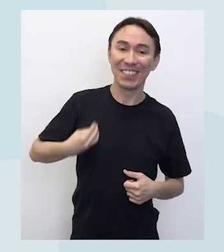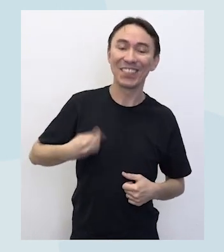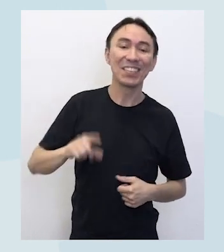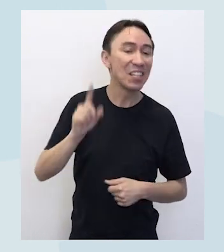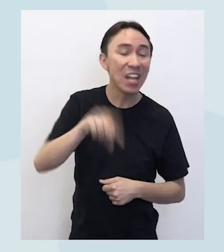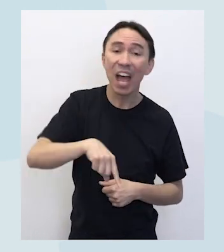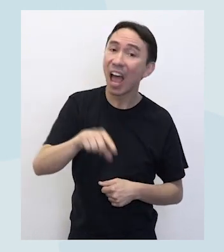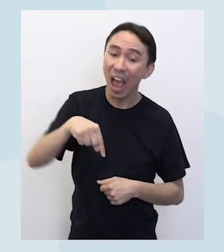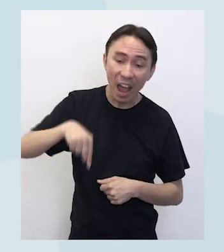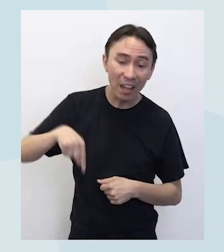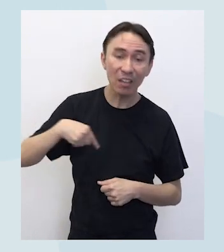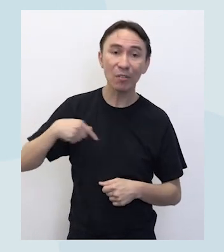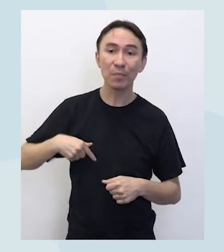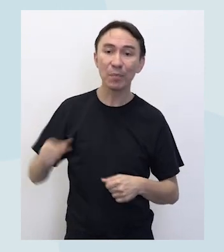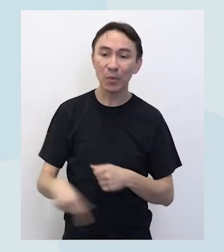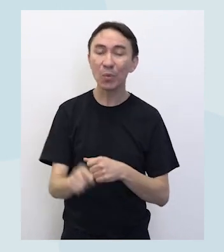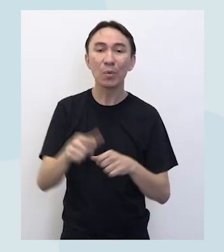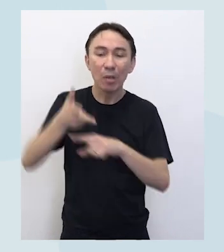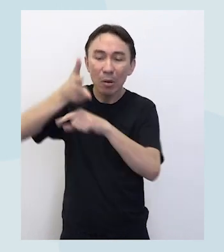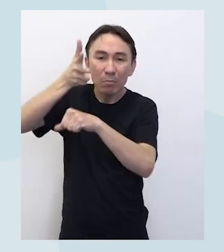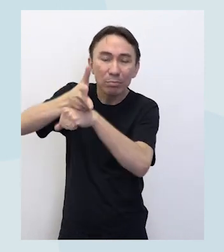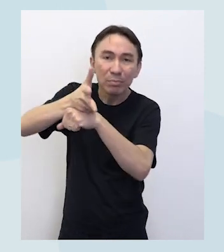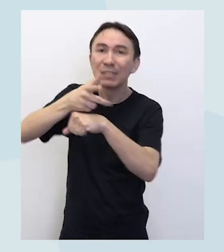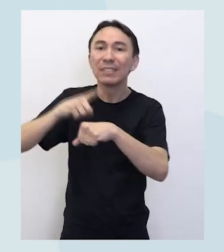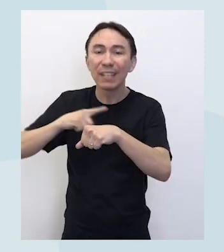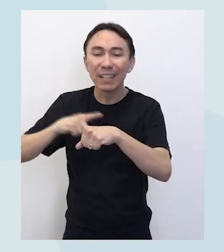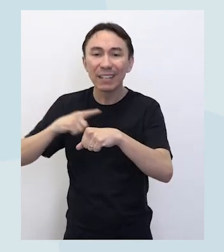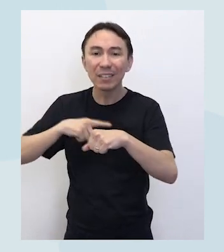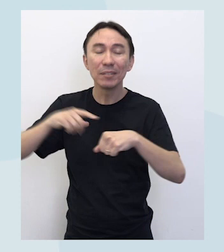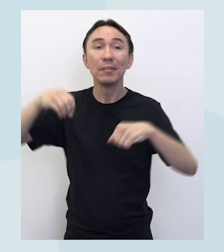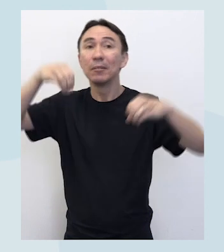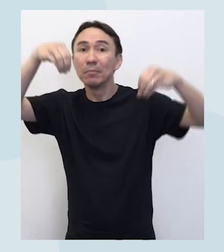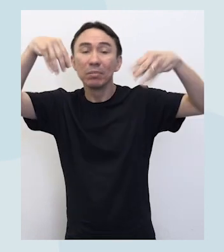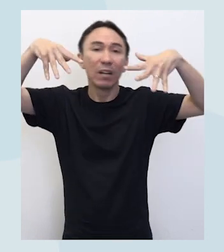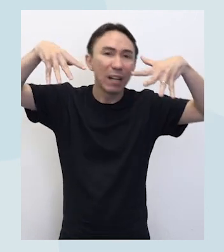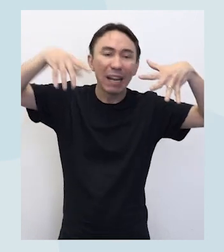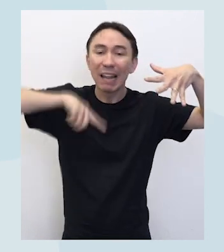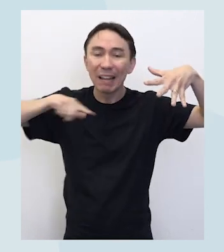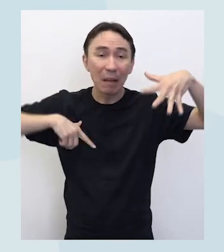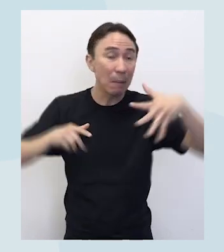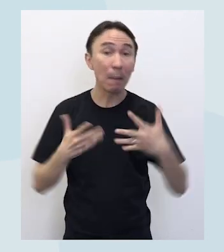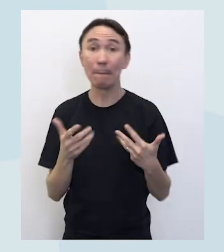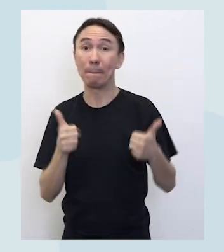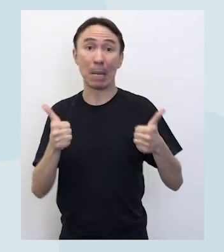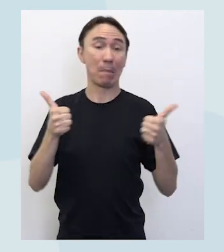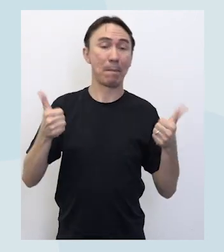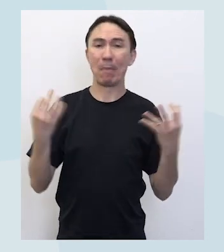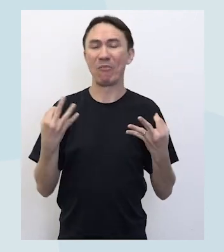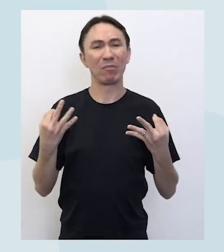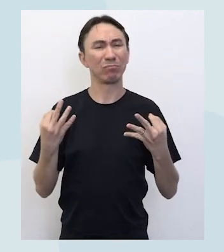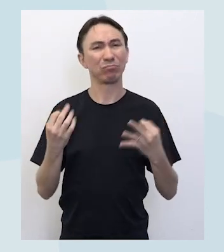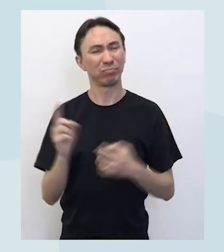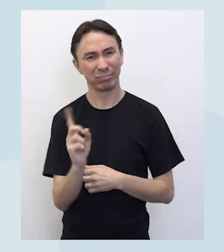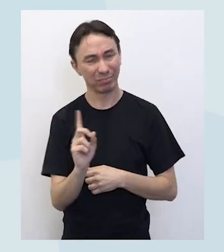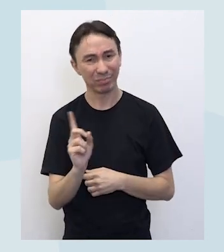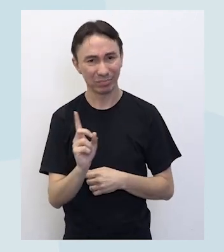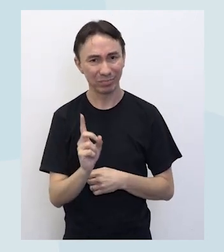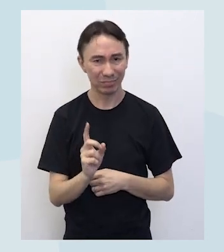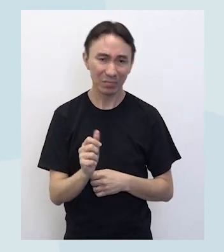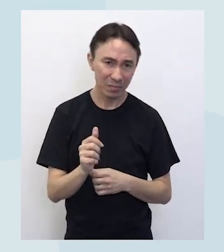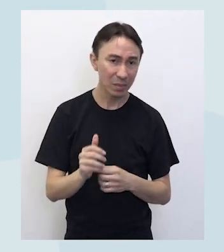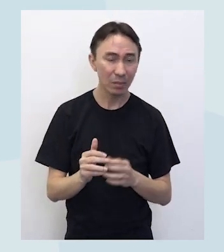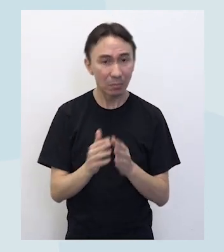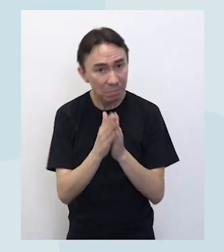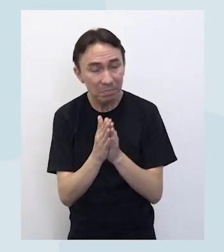gerador do estúdio, que ela fica bem fraquinha e a imagem não fica tão legal, tá bom? Eu espero contar com a compreensão de